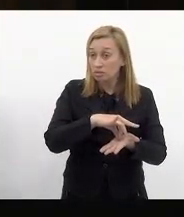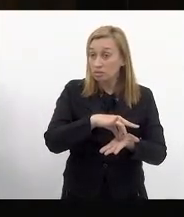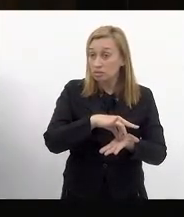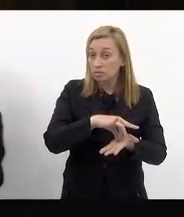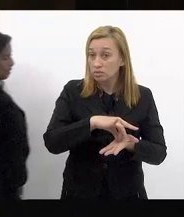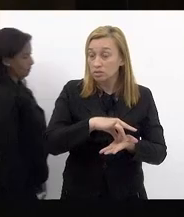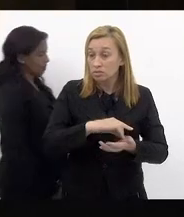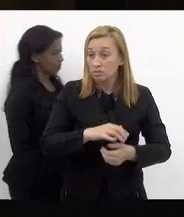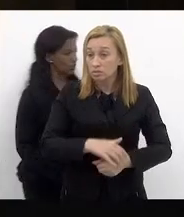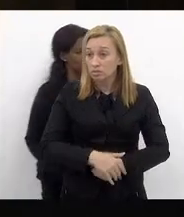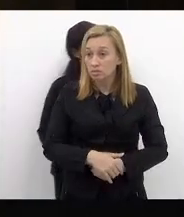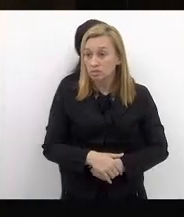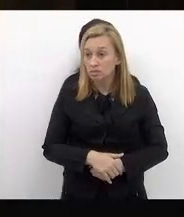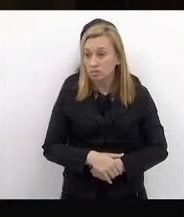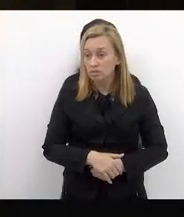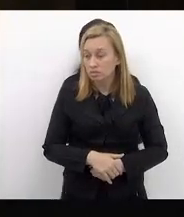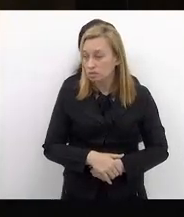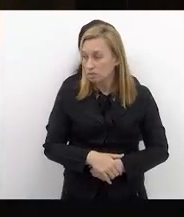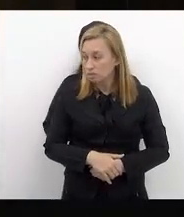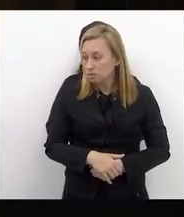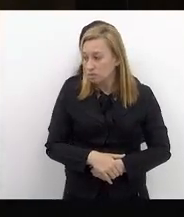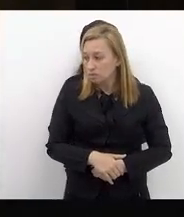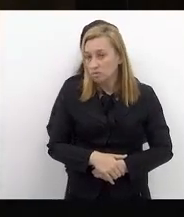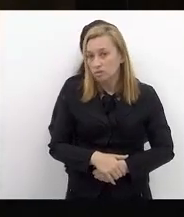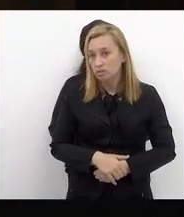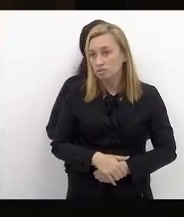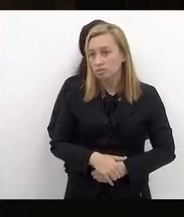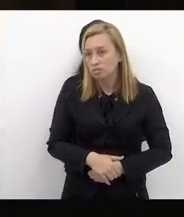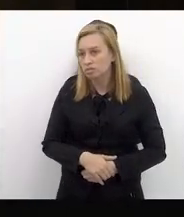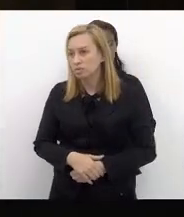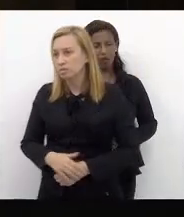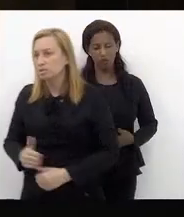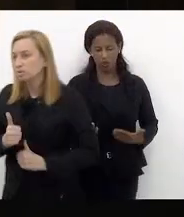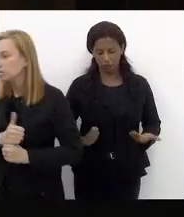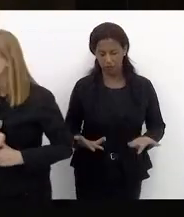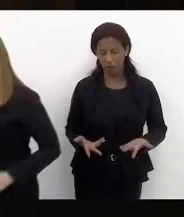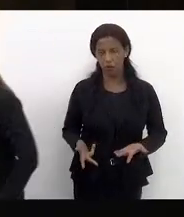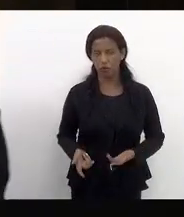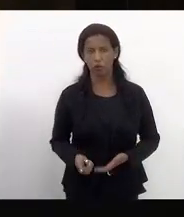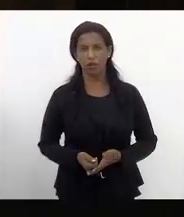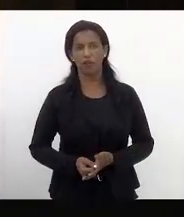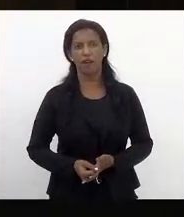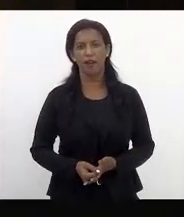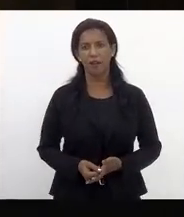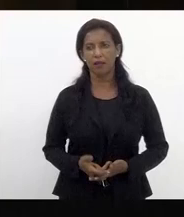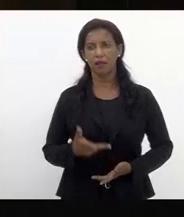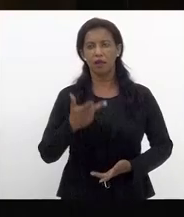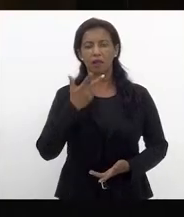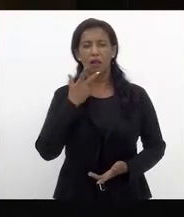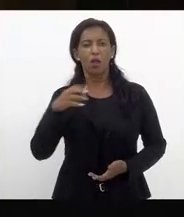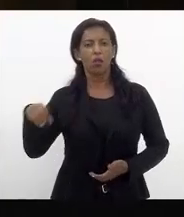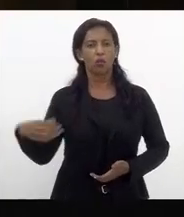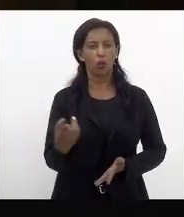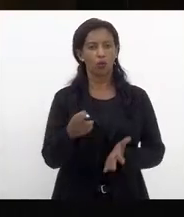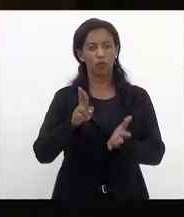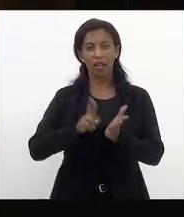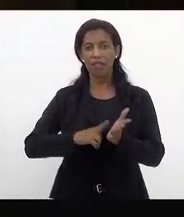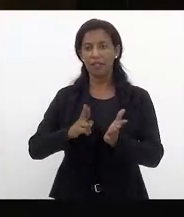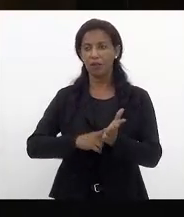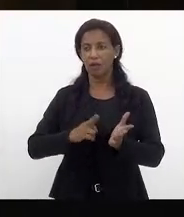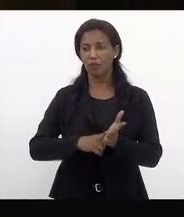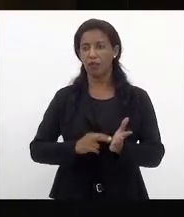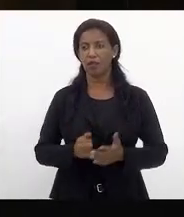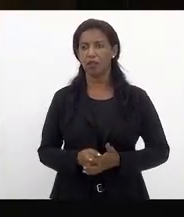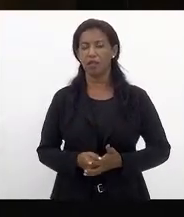de 13,5 bilhões. Esse novo regime de recuperação fiscal que estamos votando aqui,